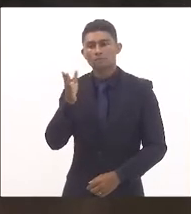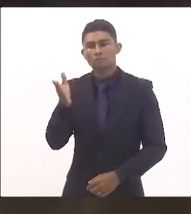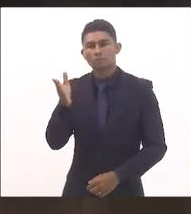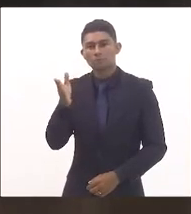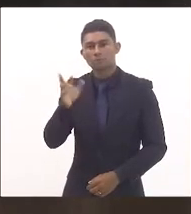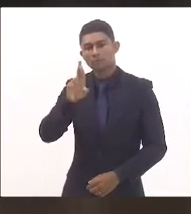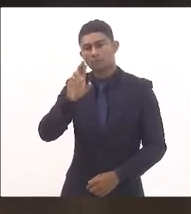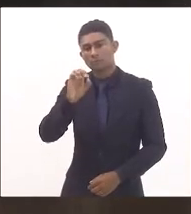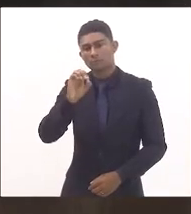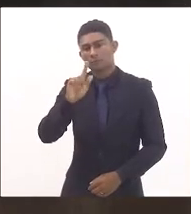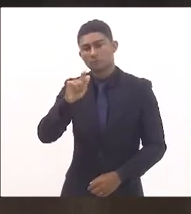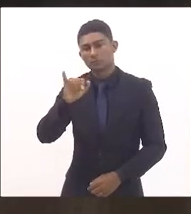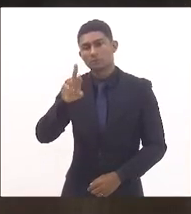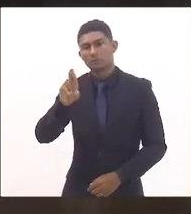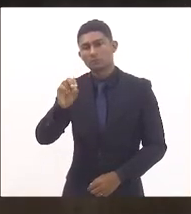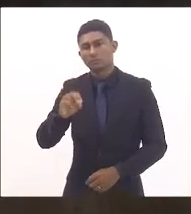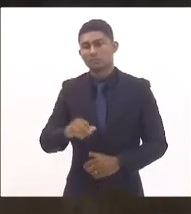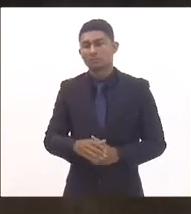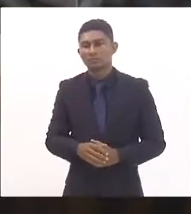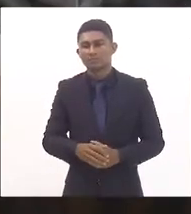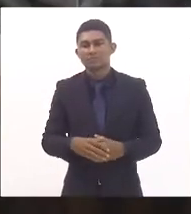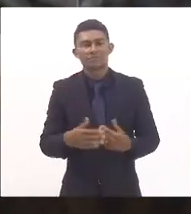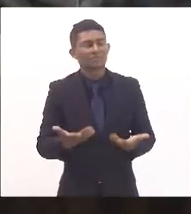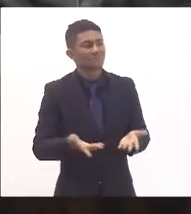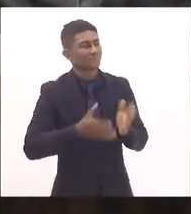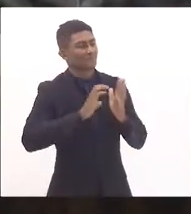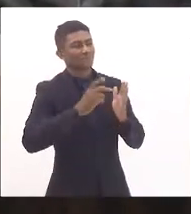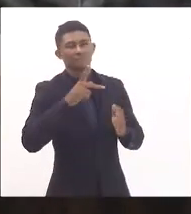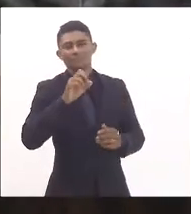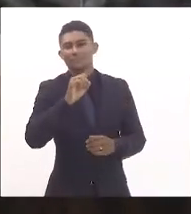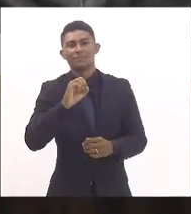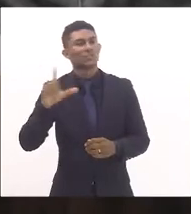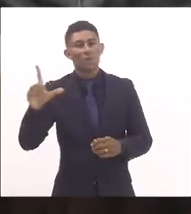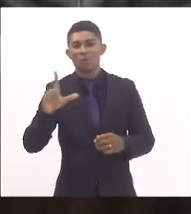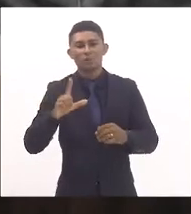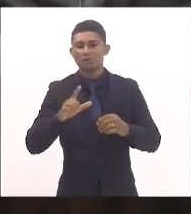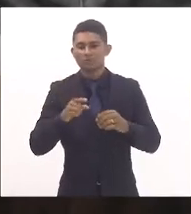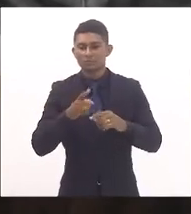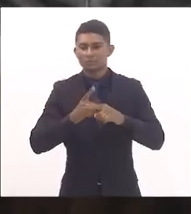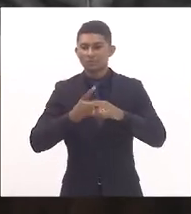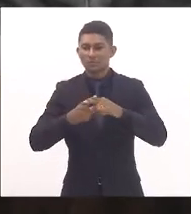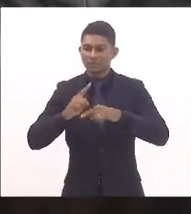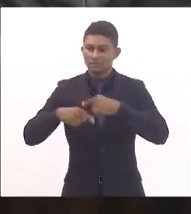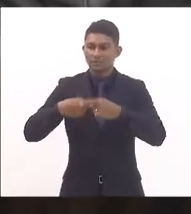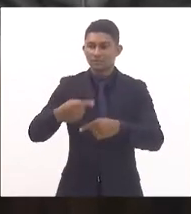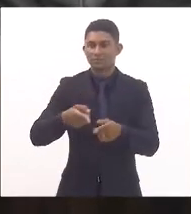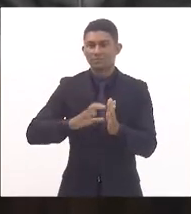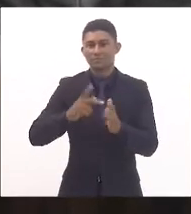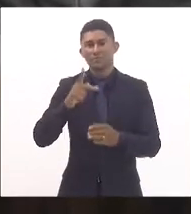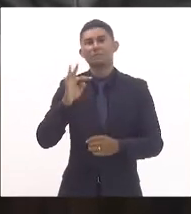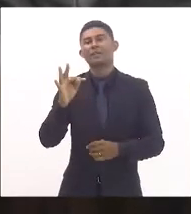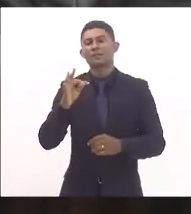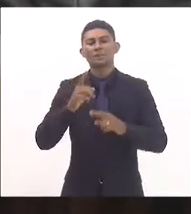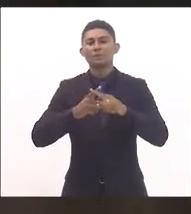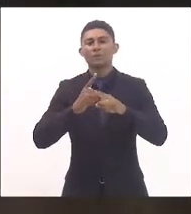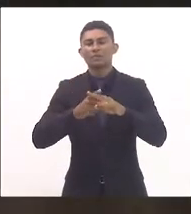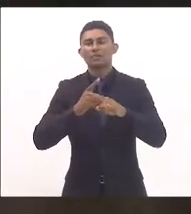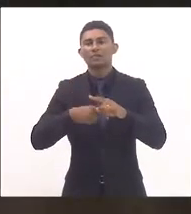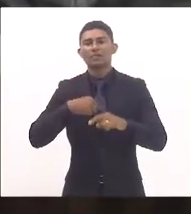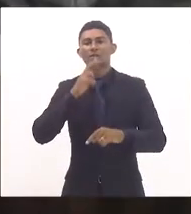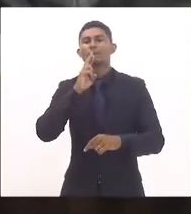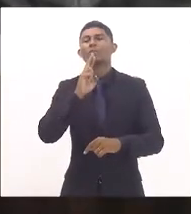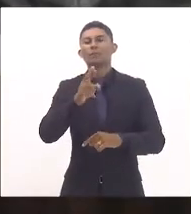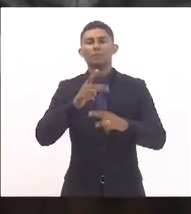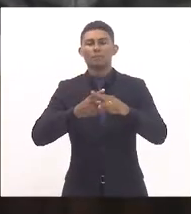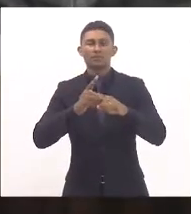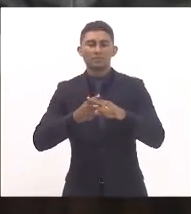o PSOL não, dissidente do PT? Não, é uma indagação, presidente, é indagação. Vossa Excelência, eu posso dar a resposta, então. Final da